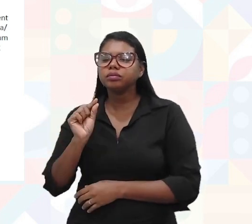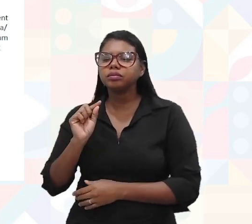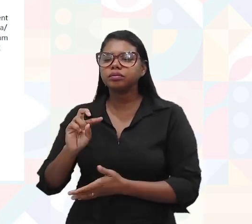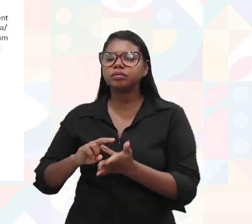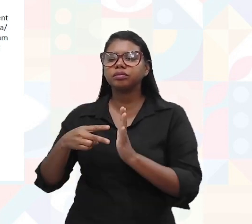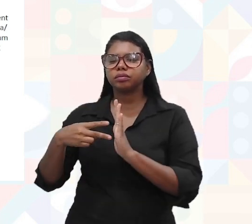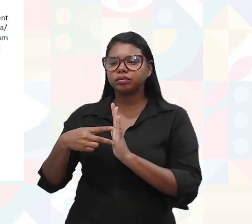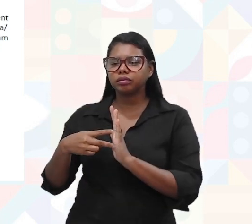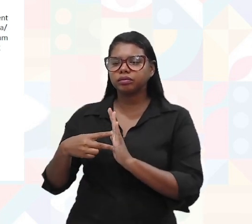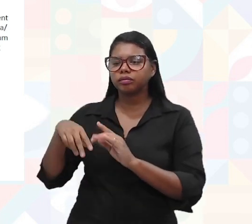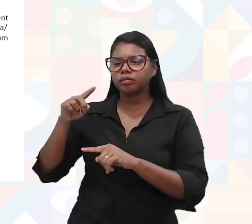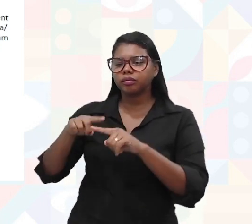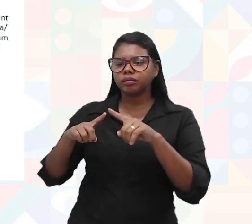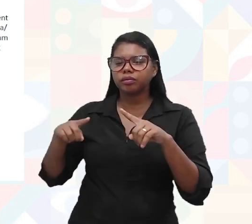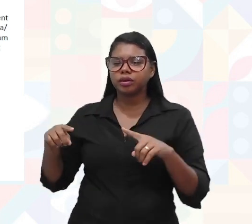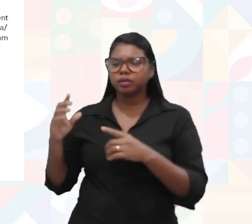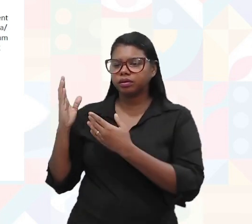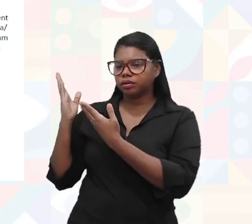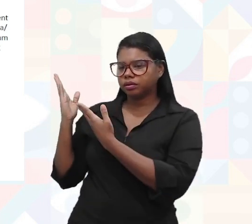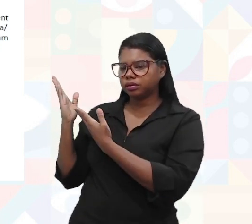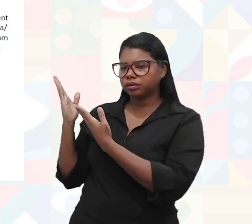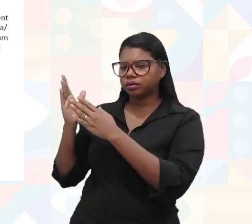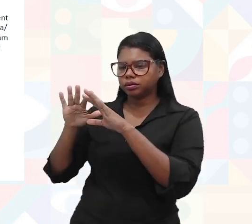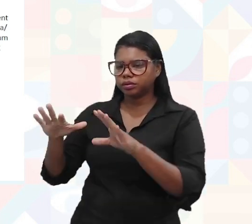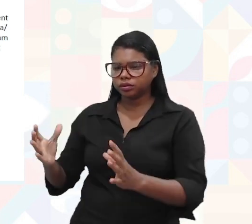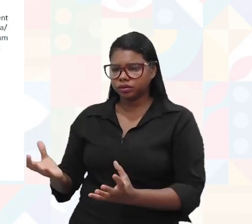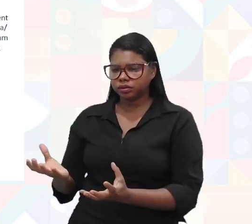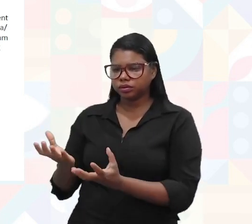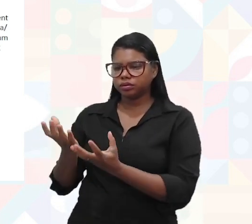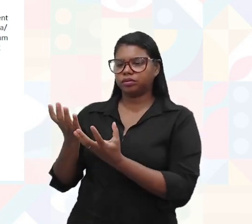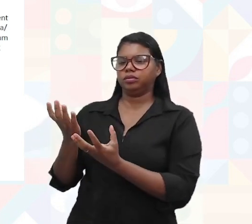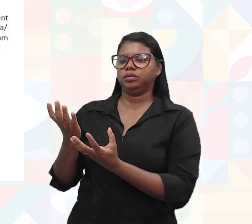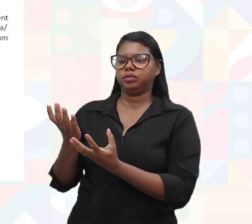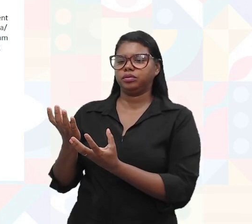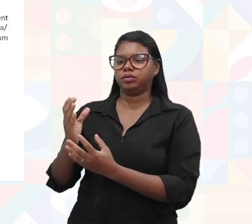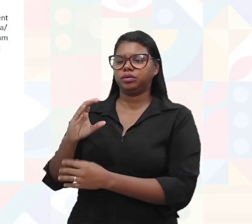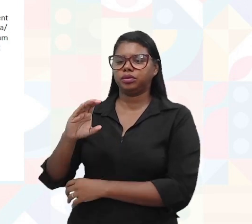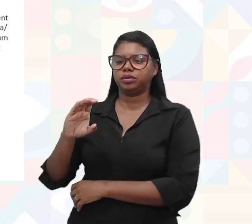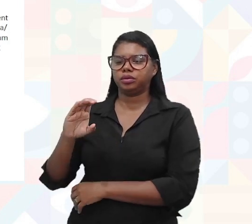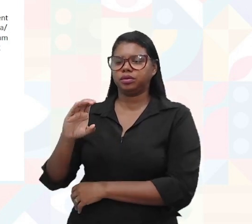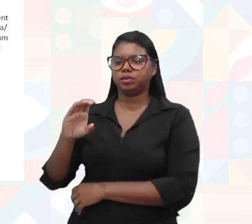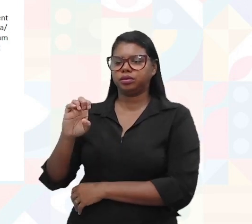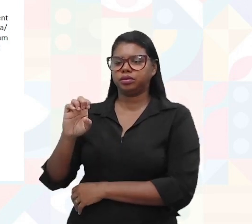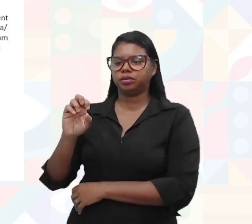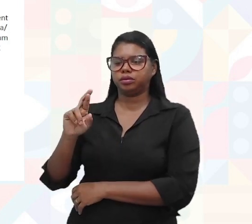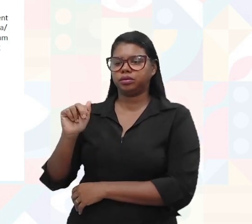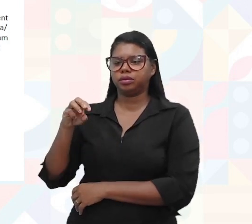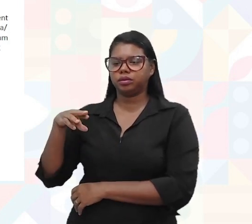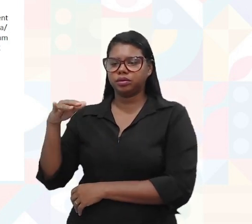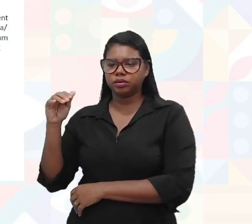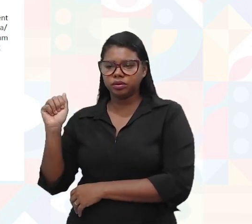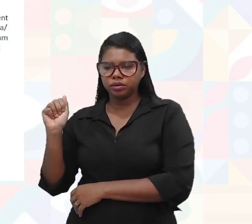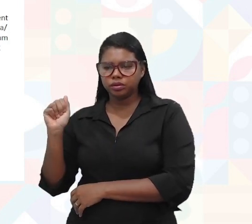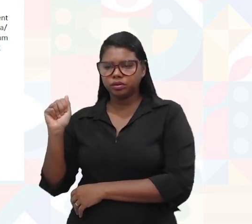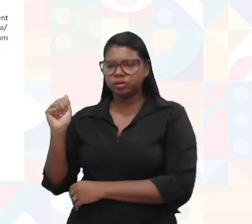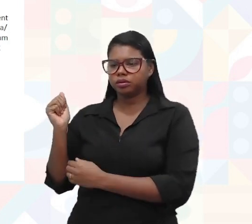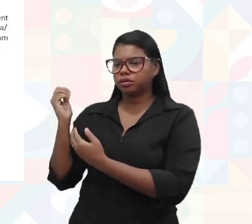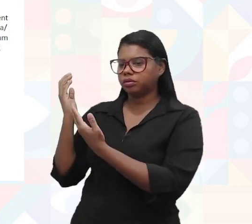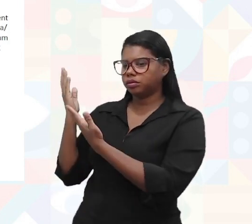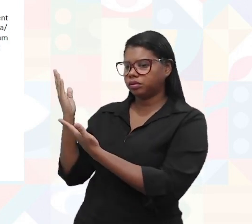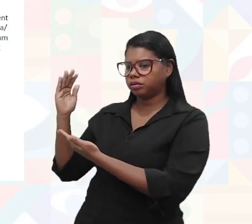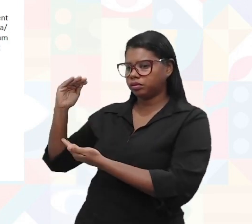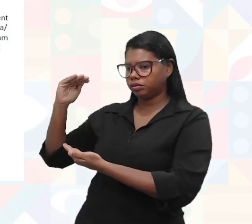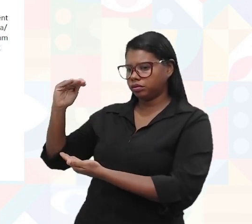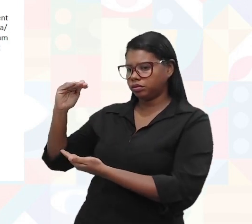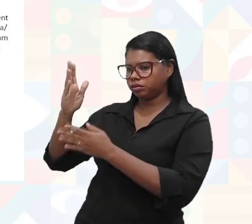um material cerâmico, né, parecido com a porcelana, mas que é um pouco mais grosseiro, não tem aquela delicadeza